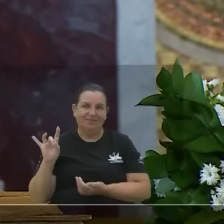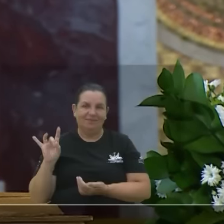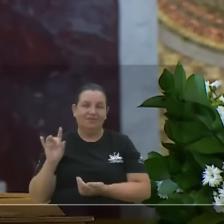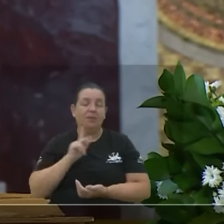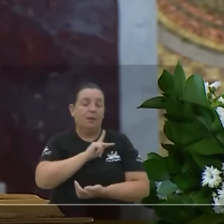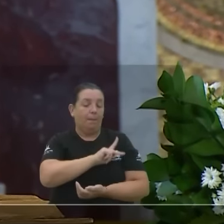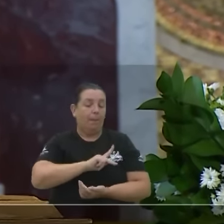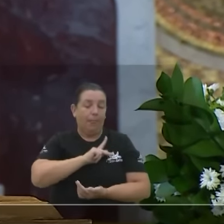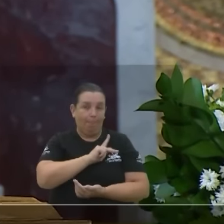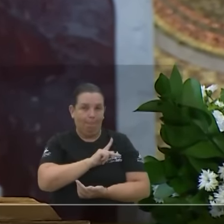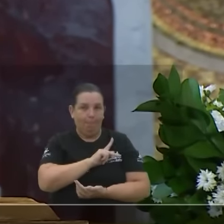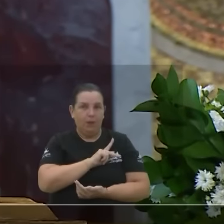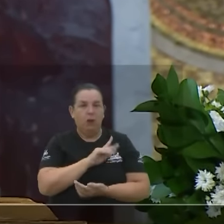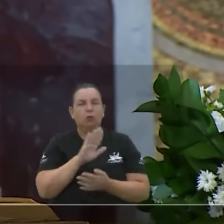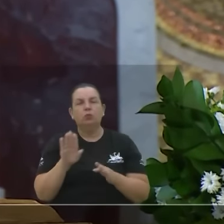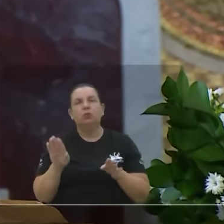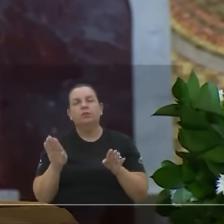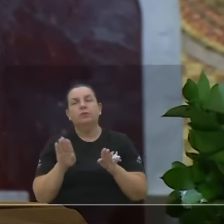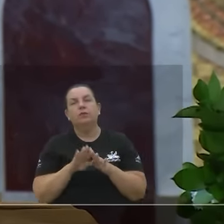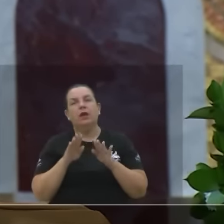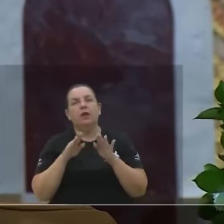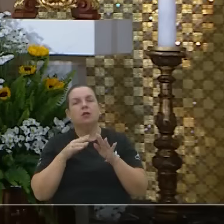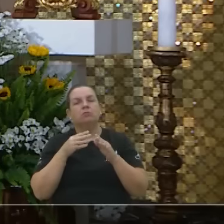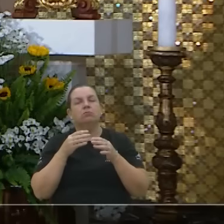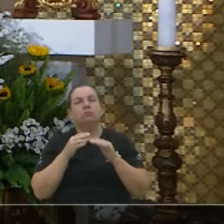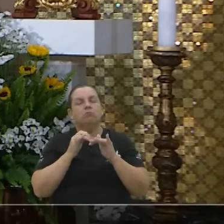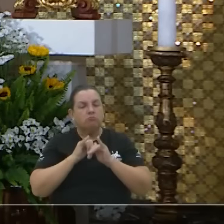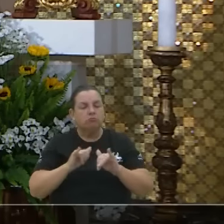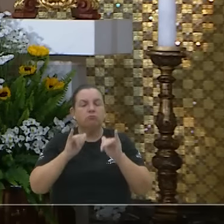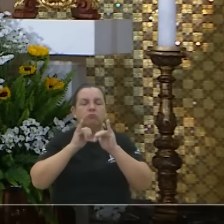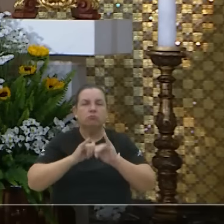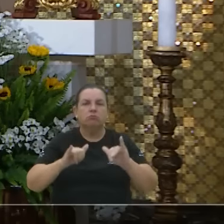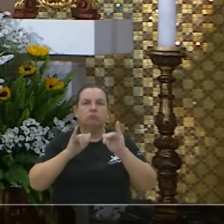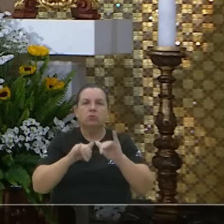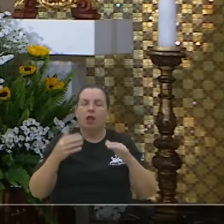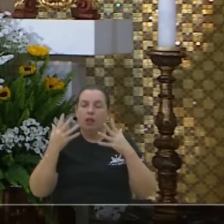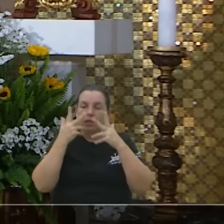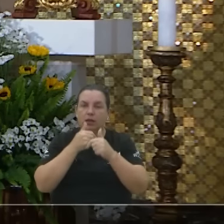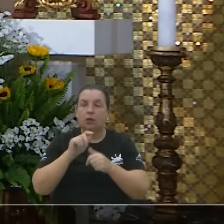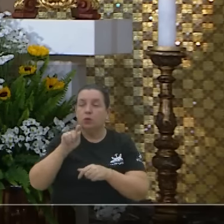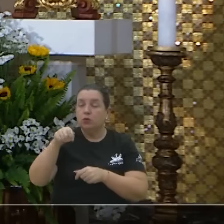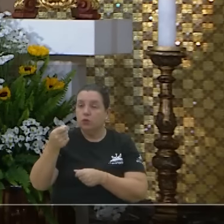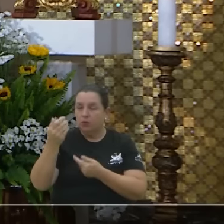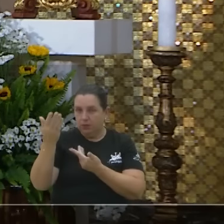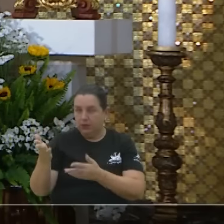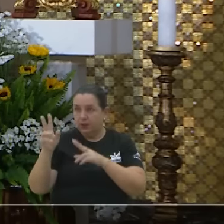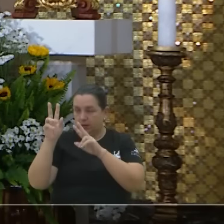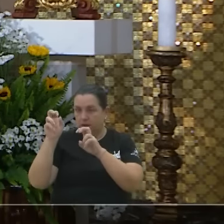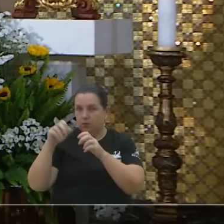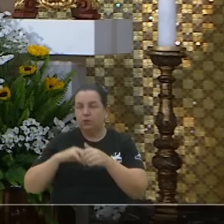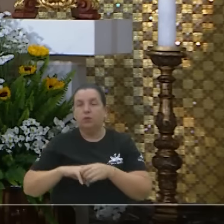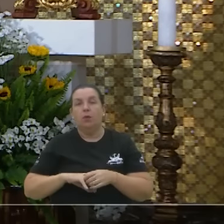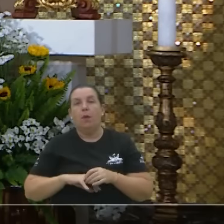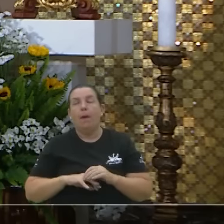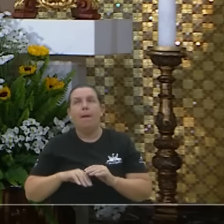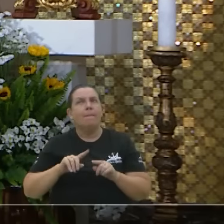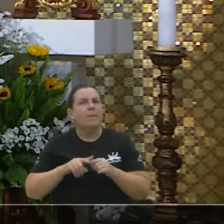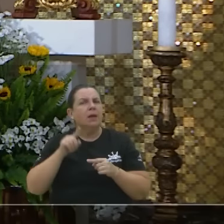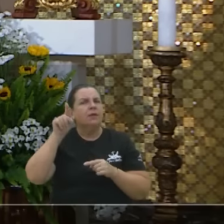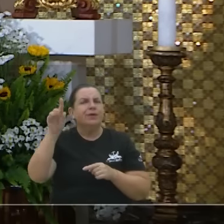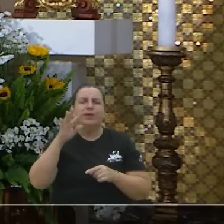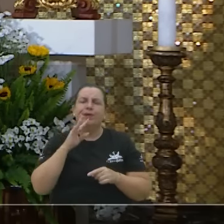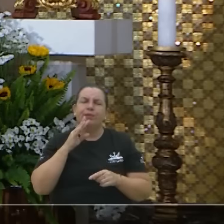Paulo vai fazer um sermão lindíssimo sobre isto. Mas Ele nos conhece